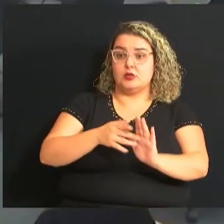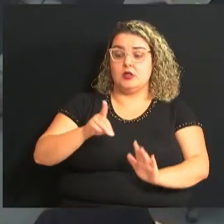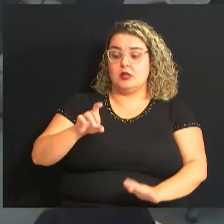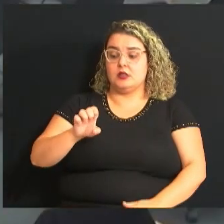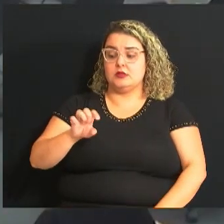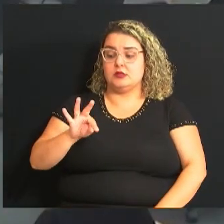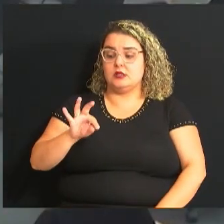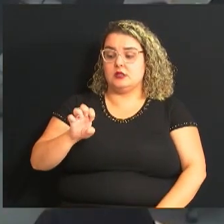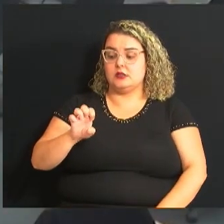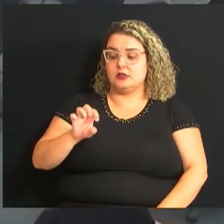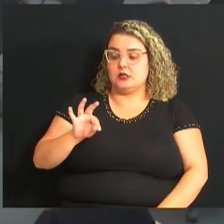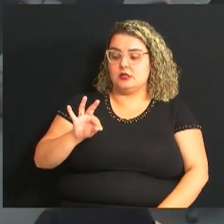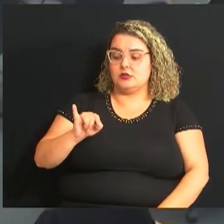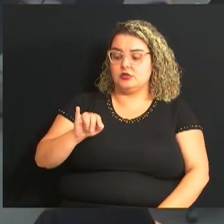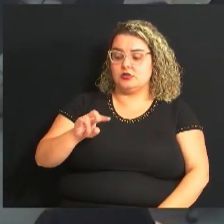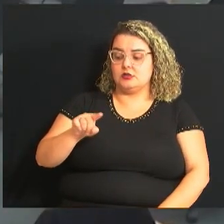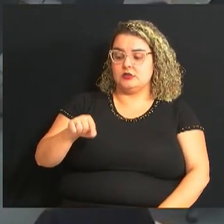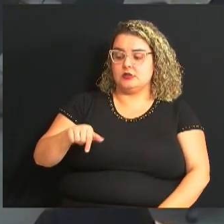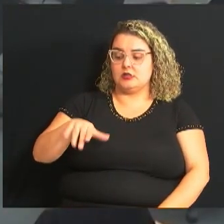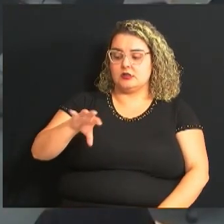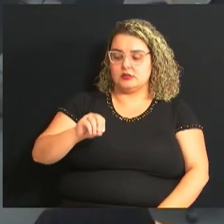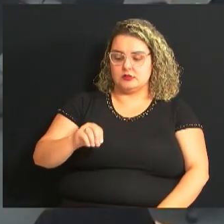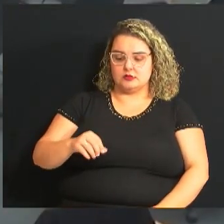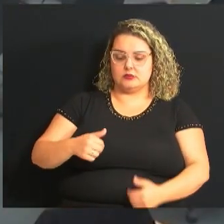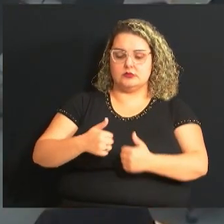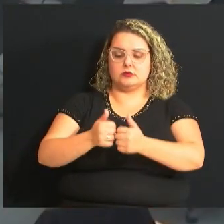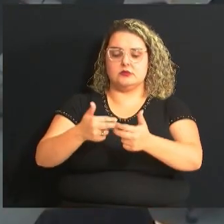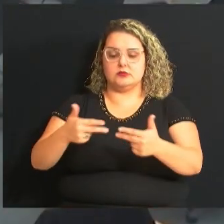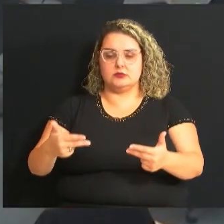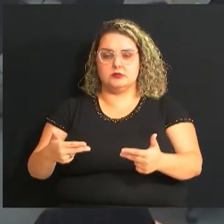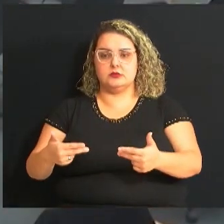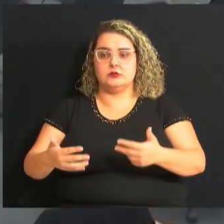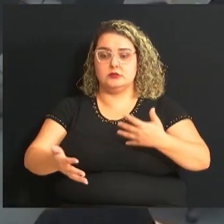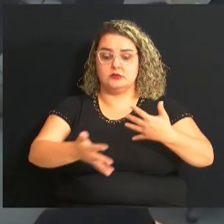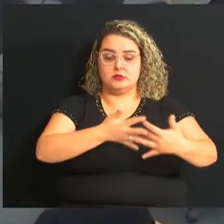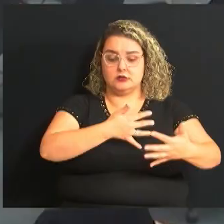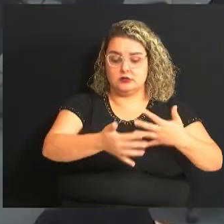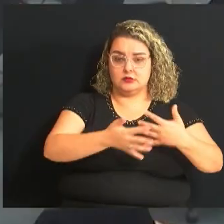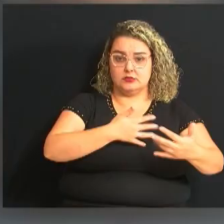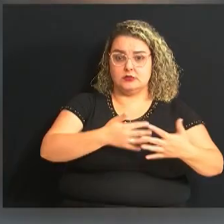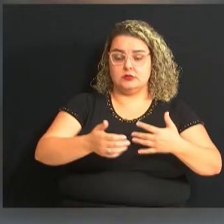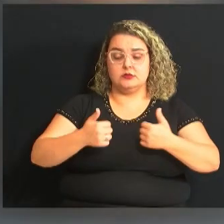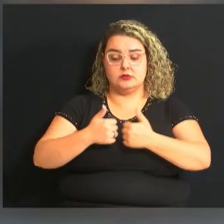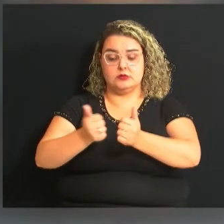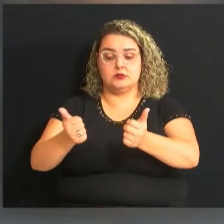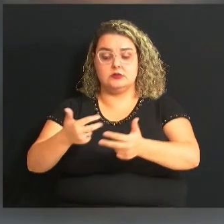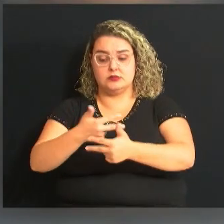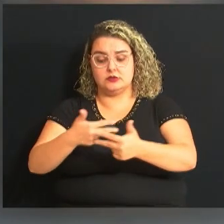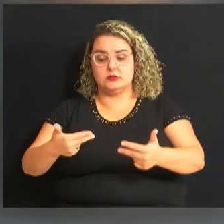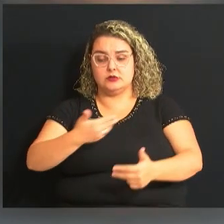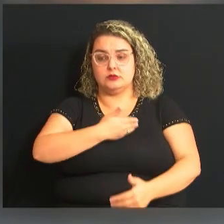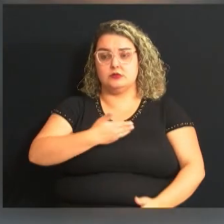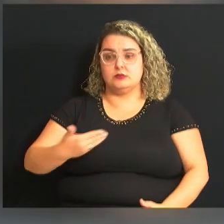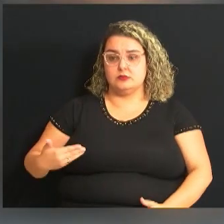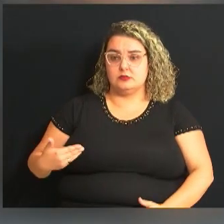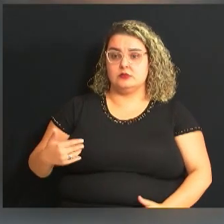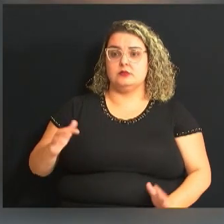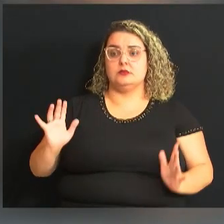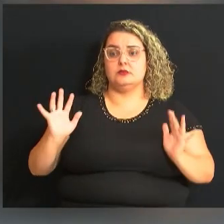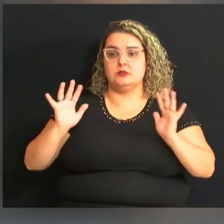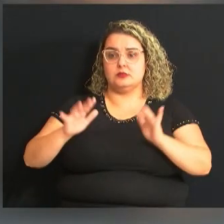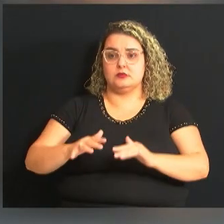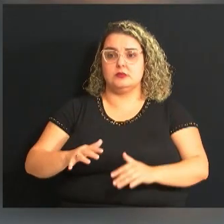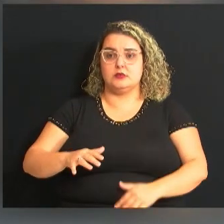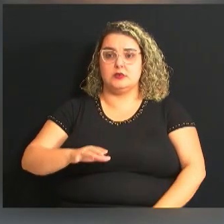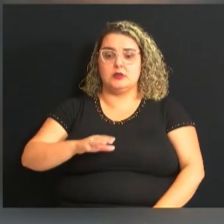e terminais de embarque utilizados no serviço de transporte coletivo da cidade. Ocorreu na cidade de Campinas, infelizmente,